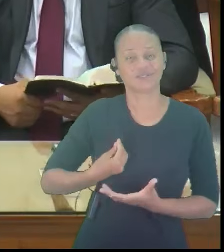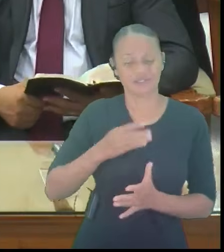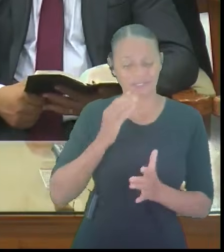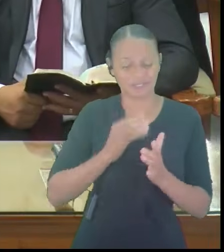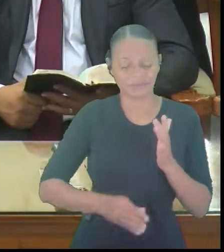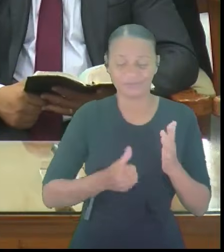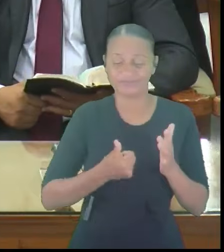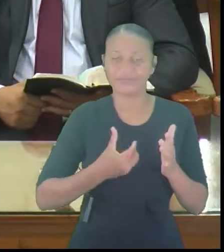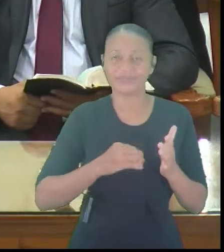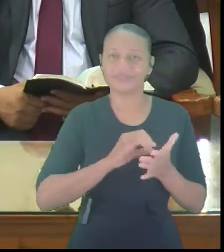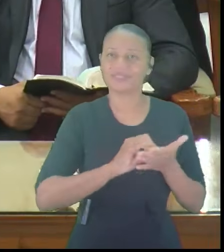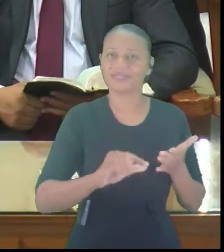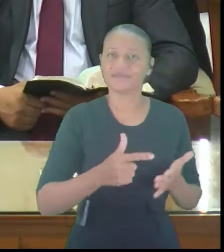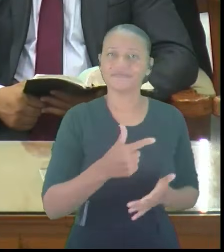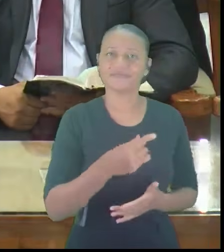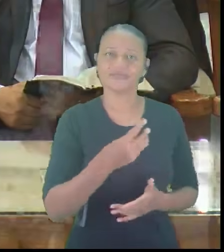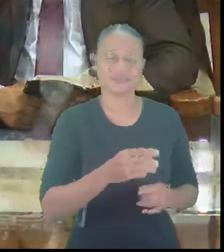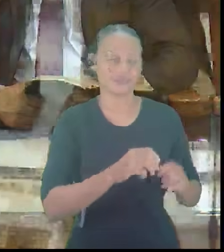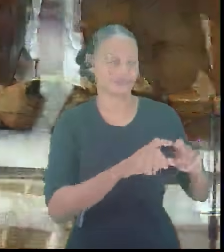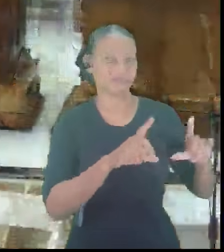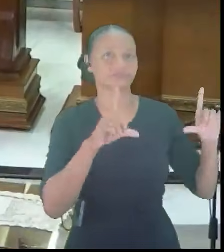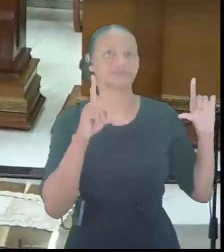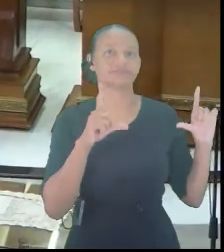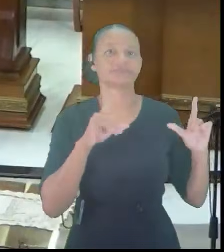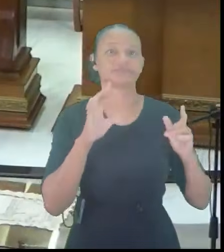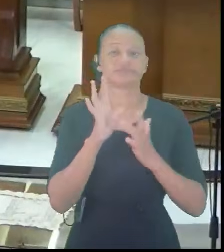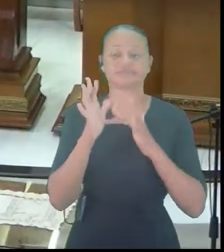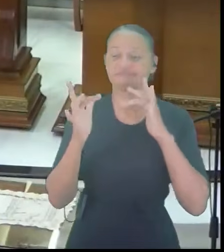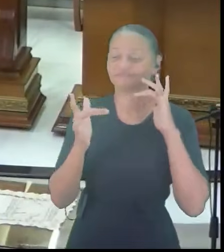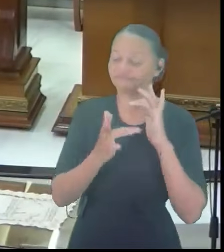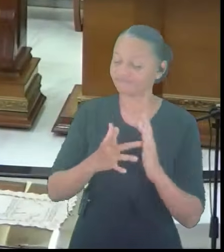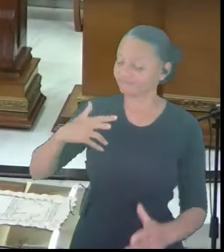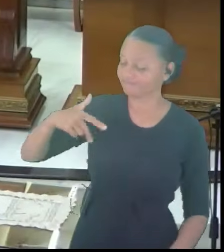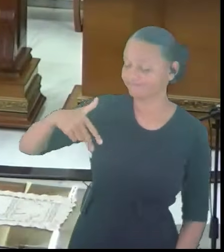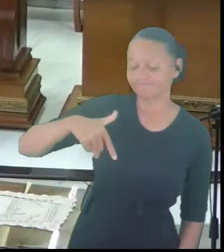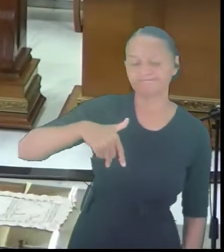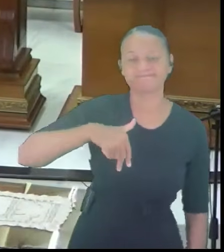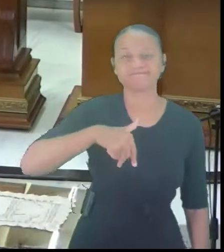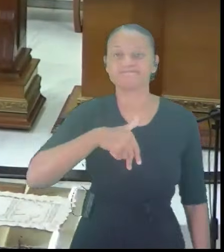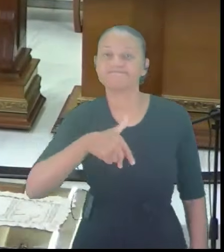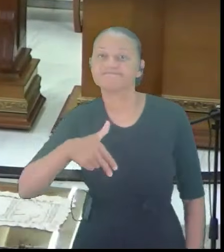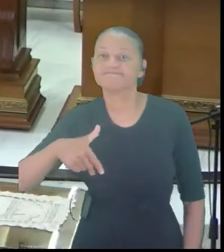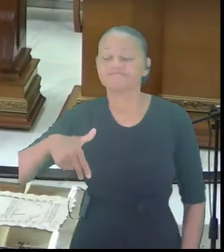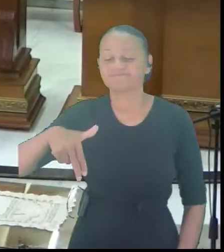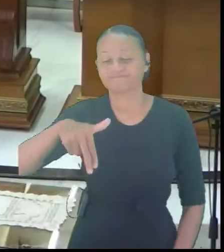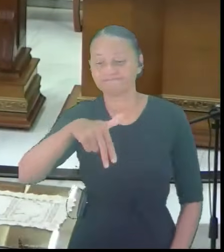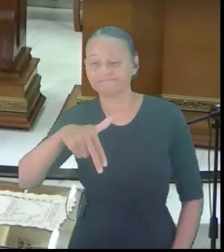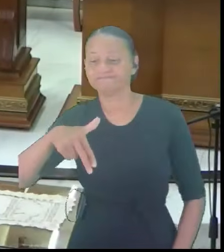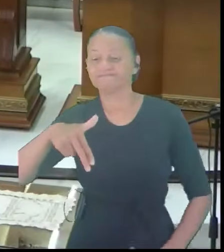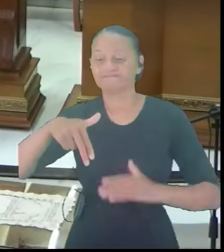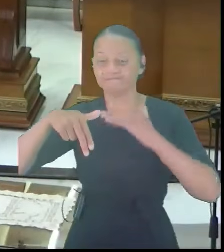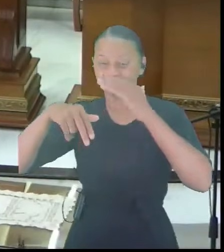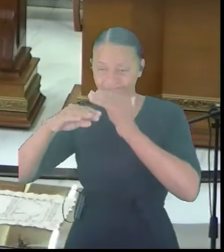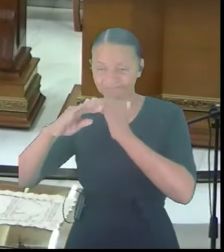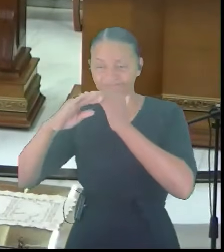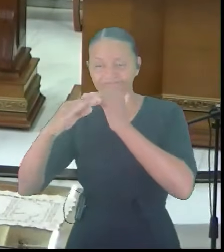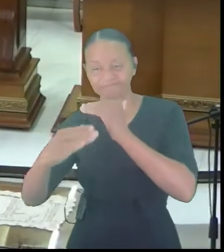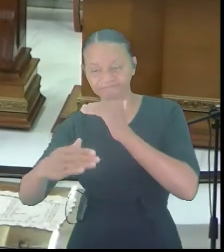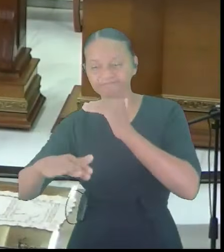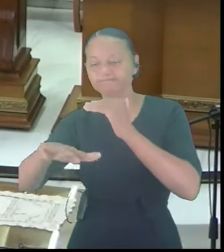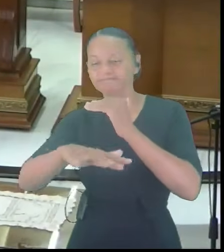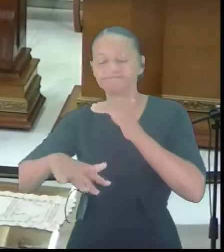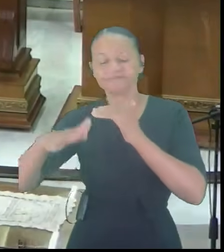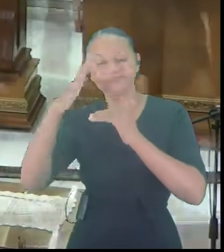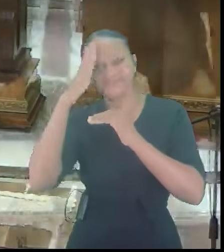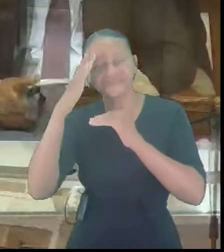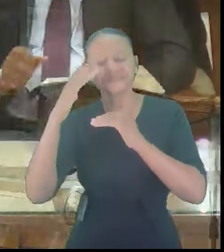10:23, por favor, está na tela. E Jesus passeava no templo, no alpendre de Salomão. Irmãos